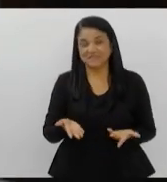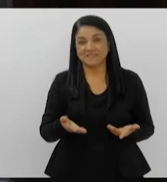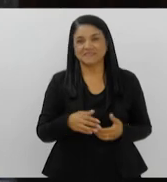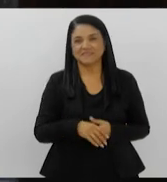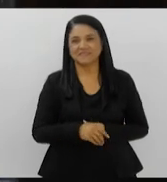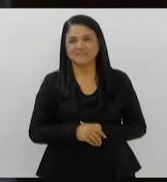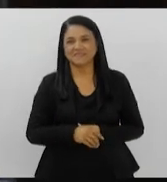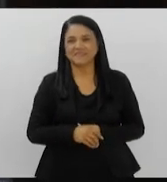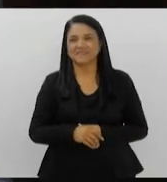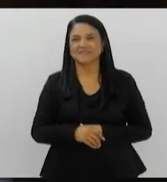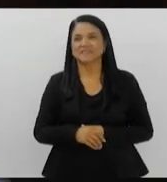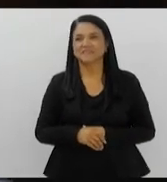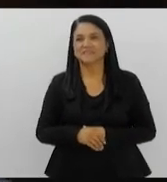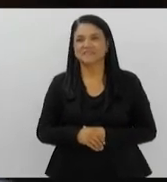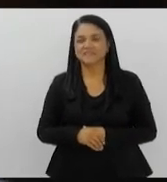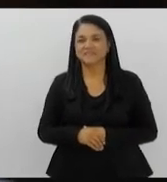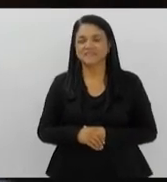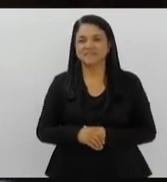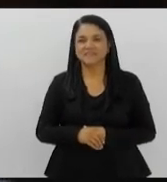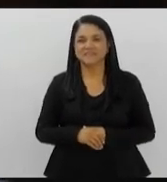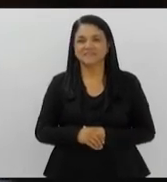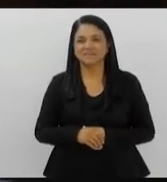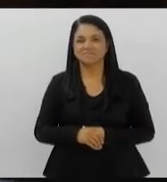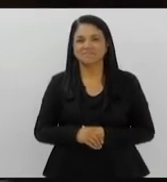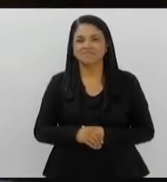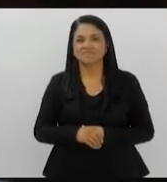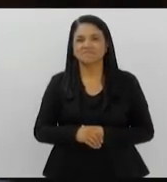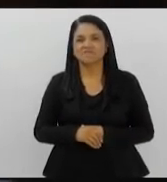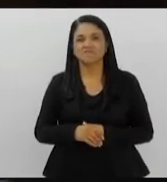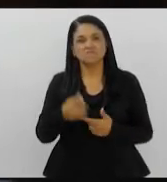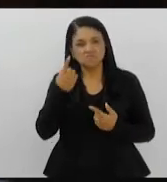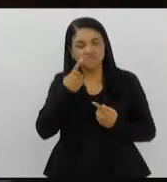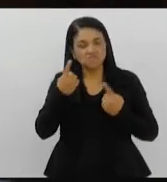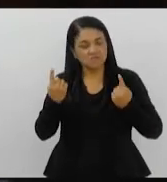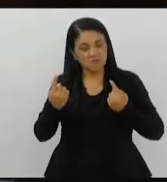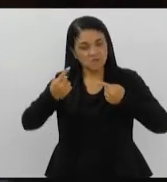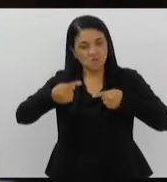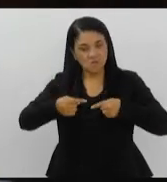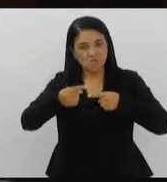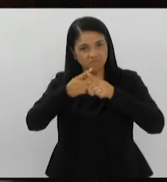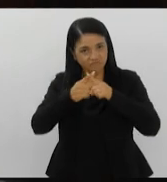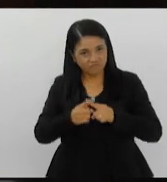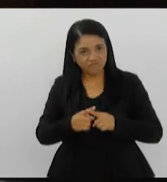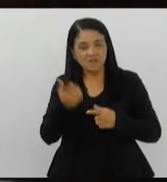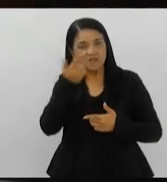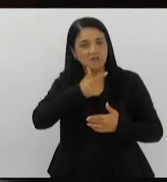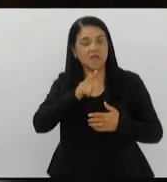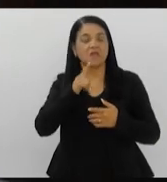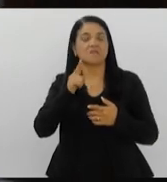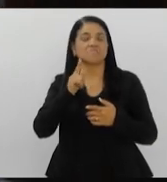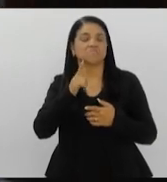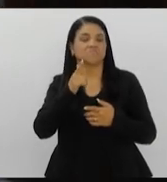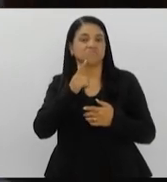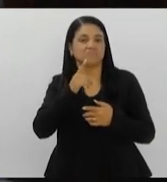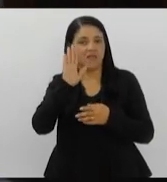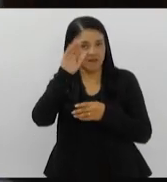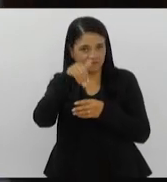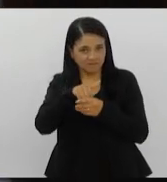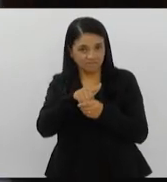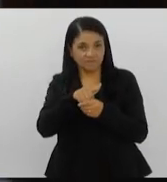aí aí concorri e ganhei a eleição e depois dali a